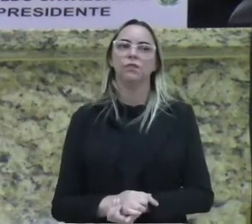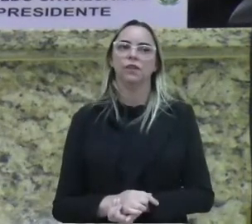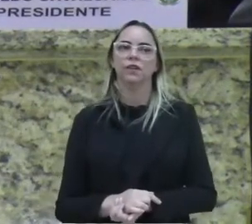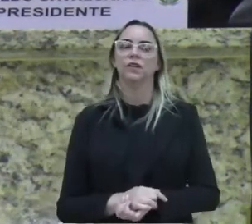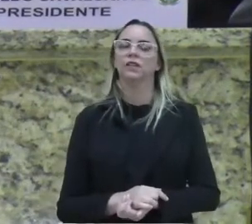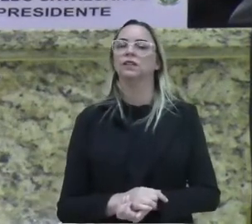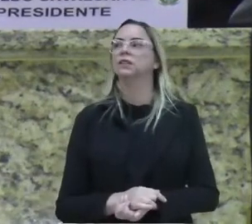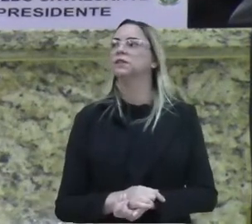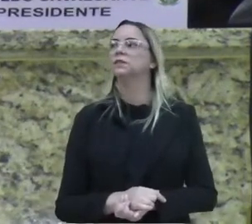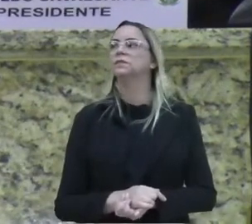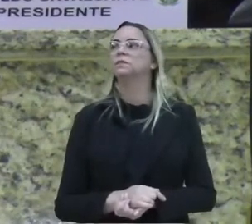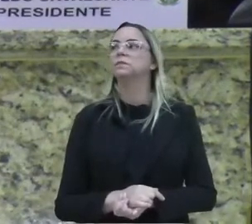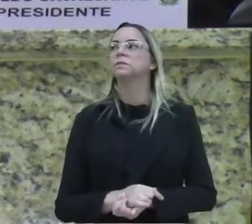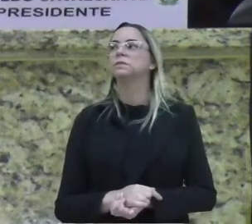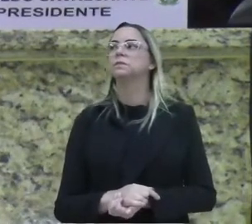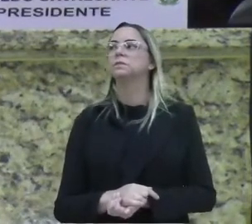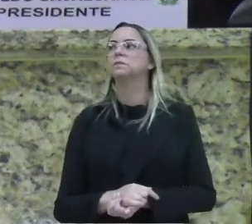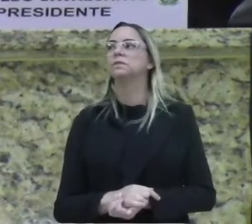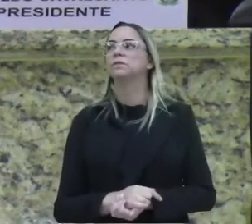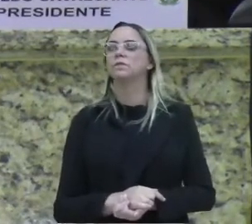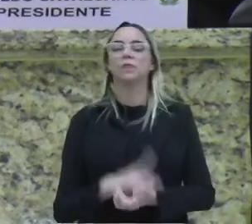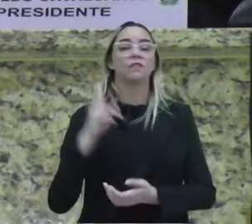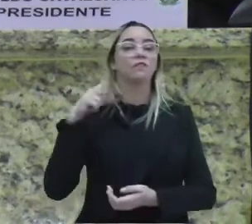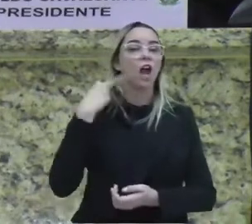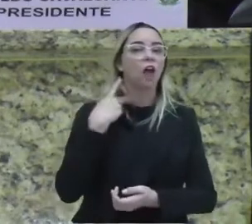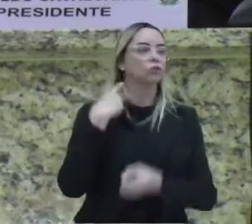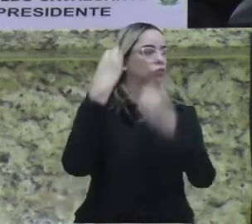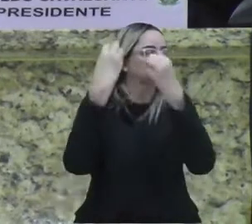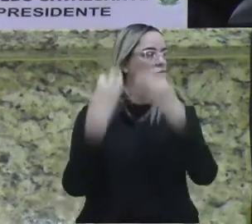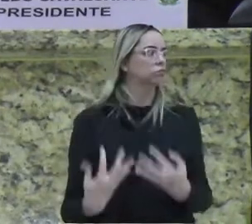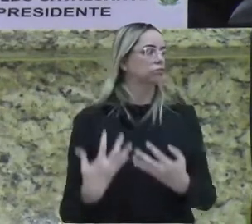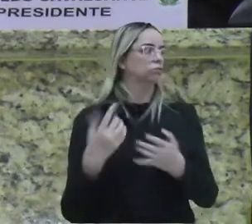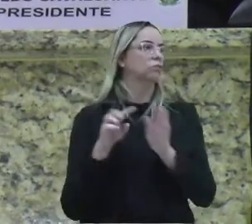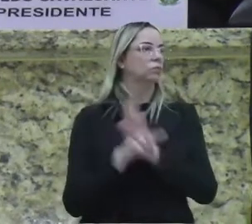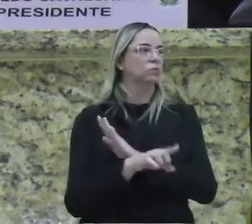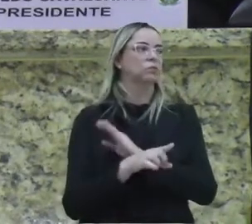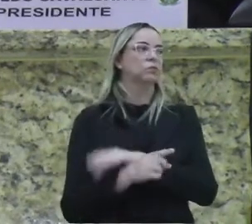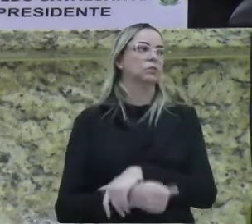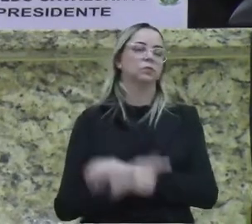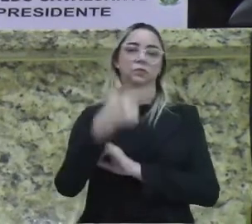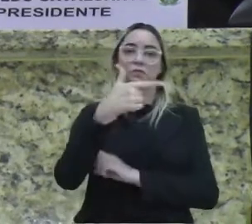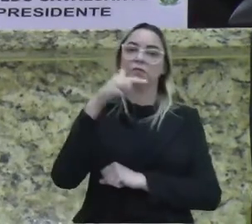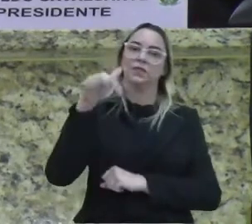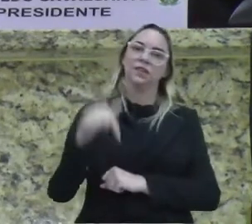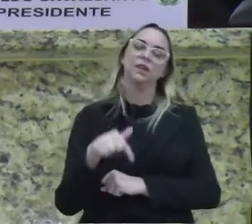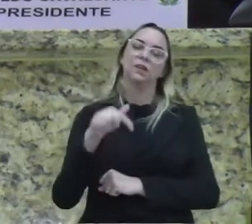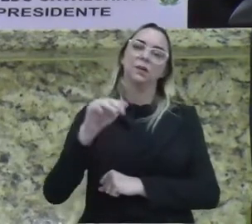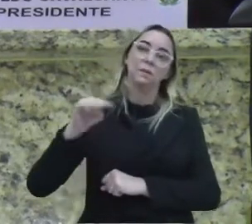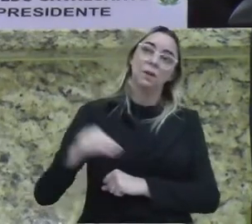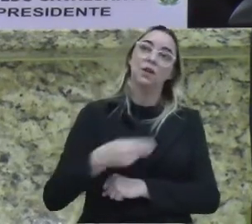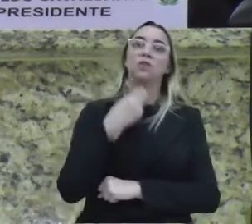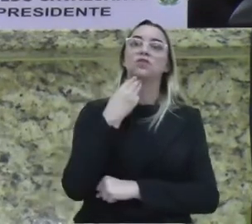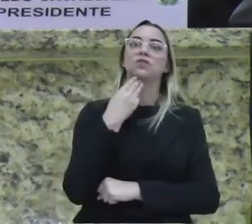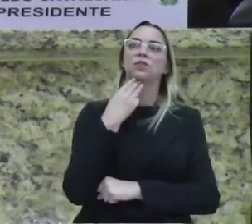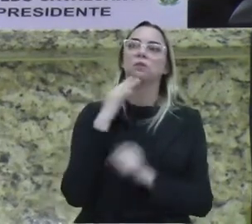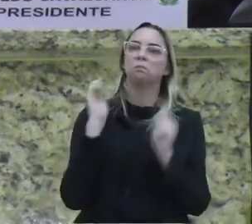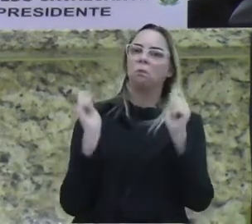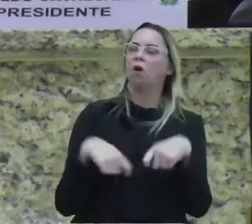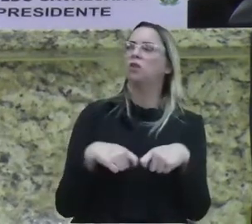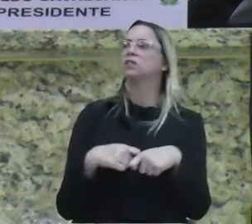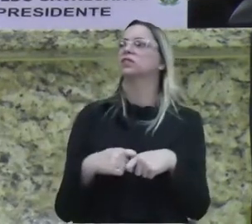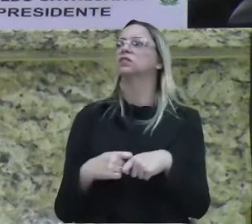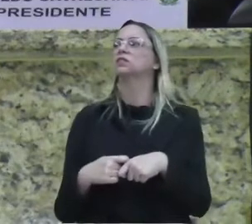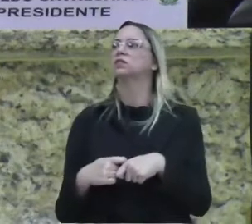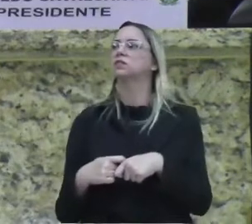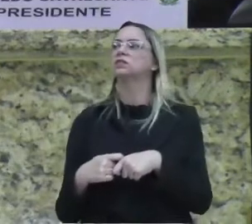à indagação do vereador sobre 27 milhões que poderão chegar, a fala